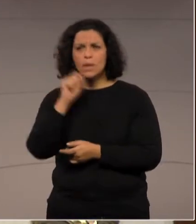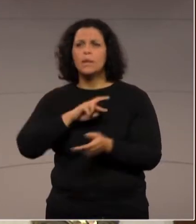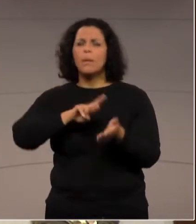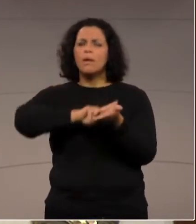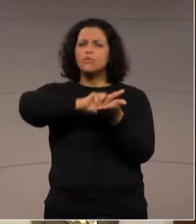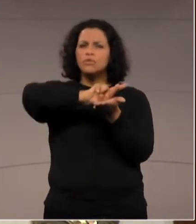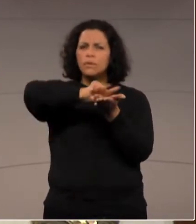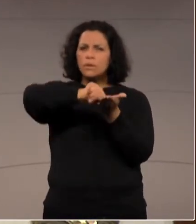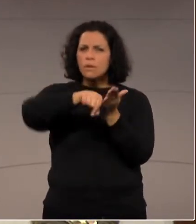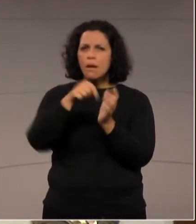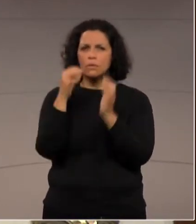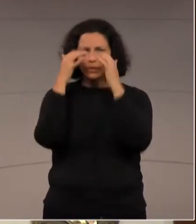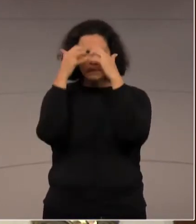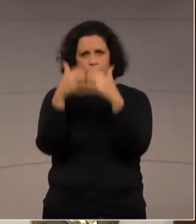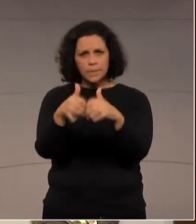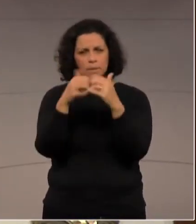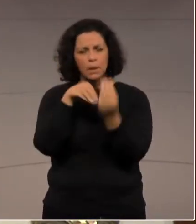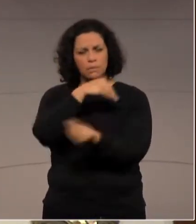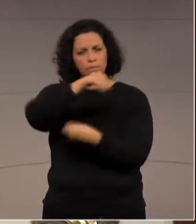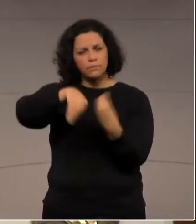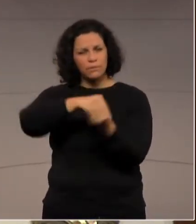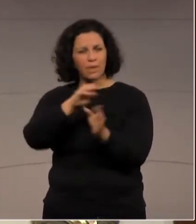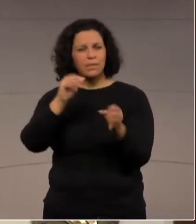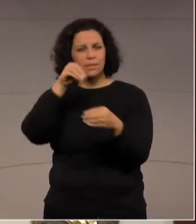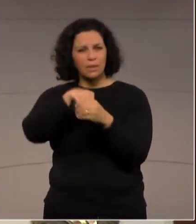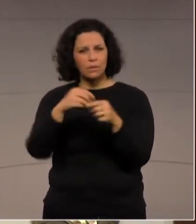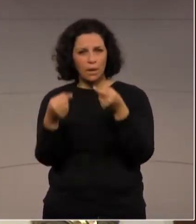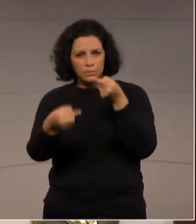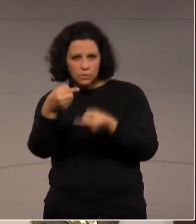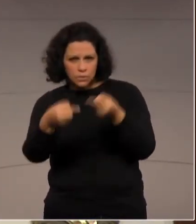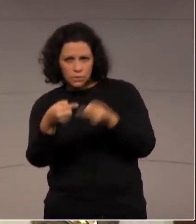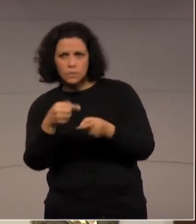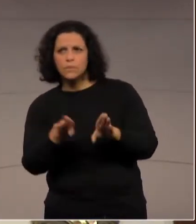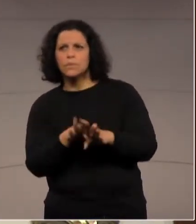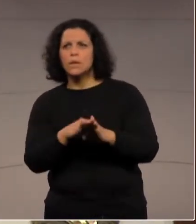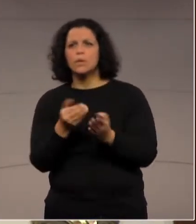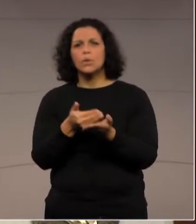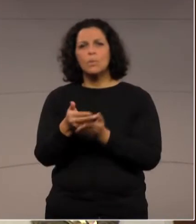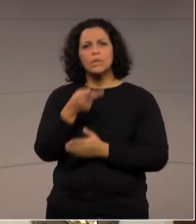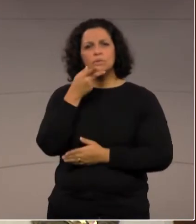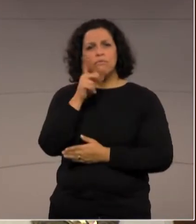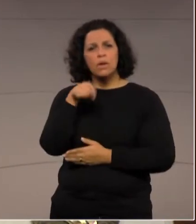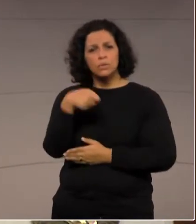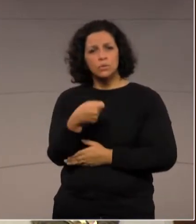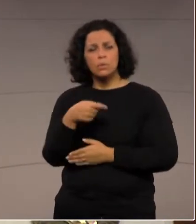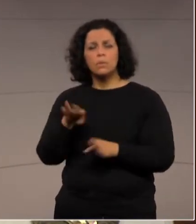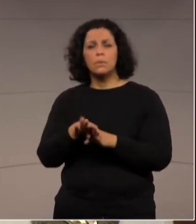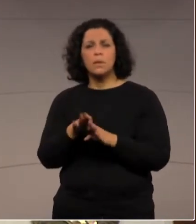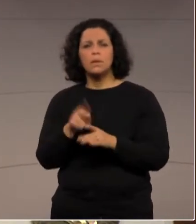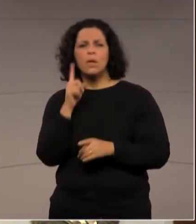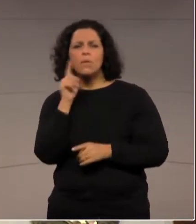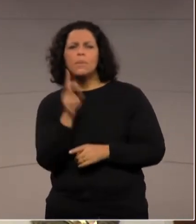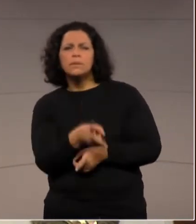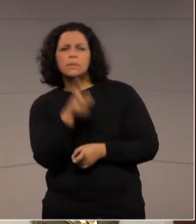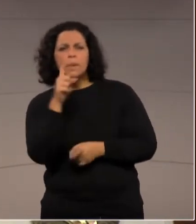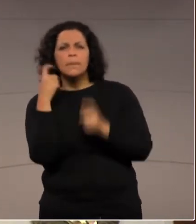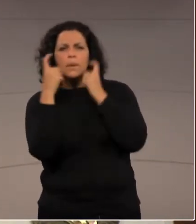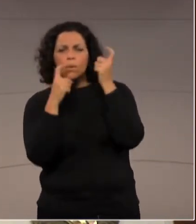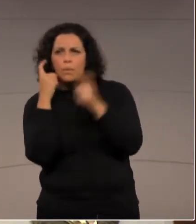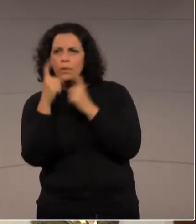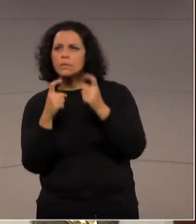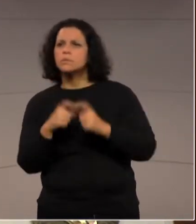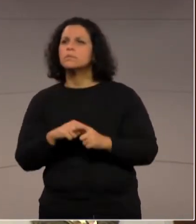de pensamento envolvida nesse debate de várias falhas iniciais vi muita preocupação